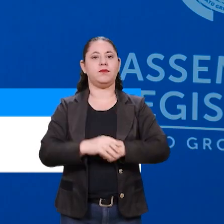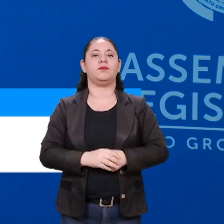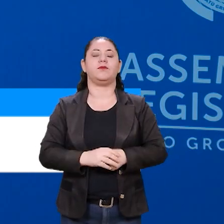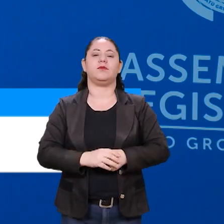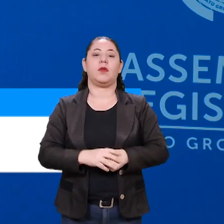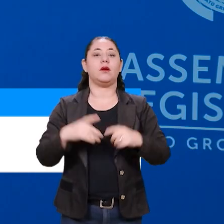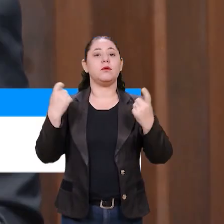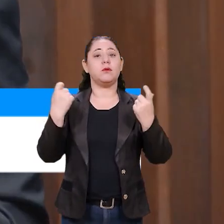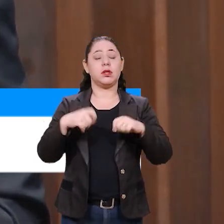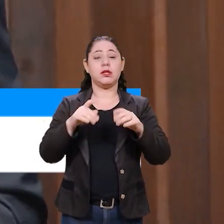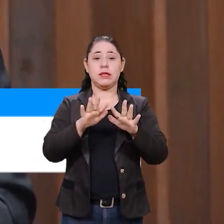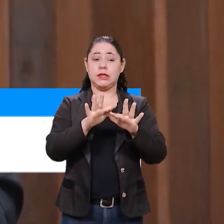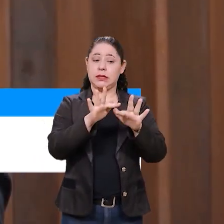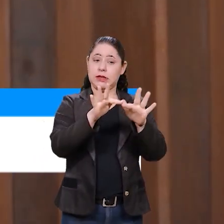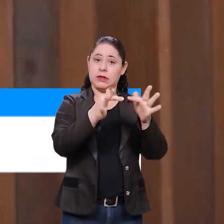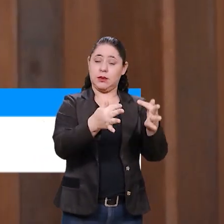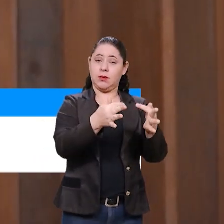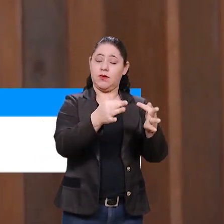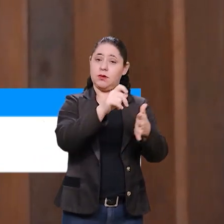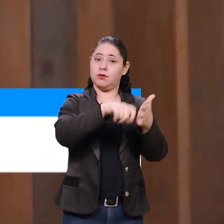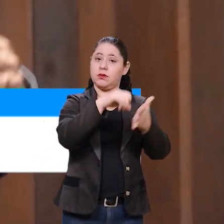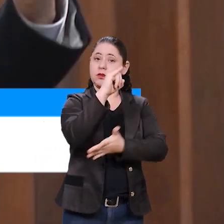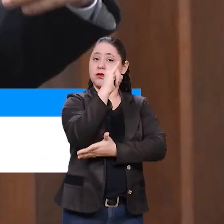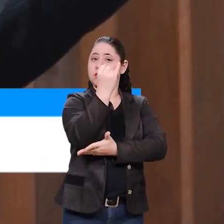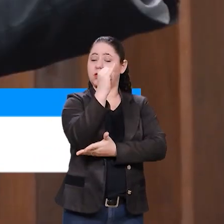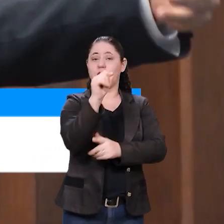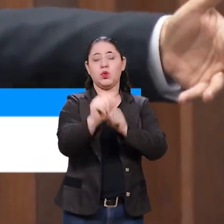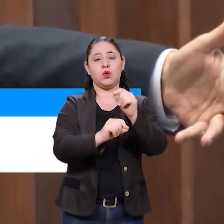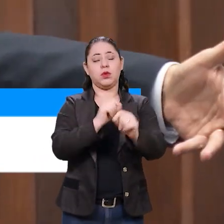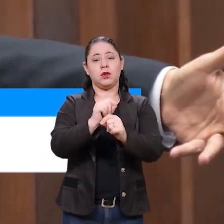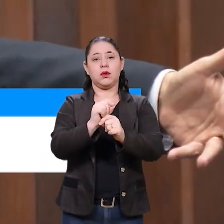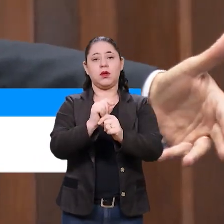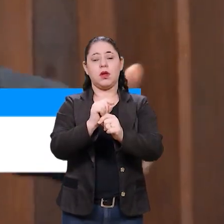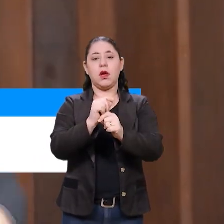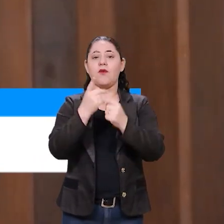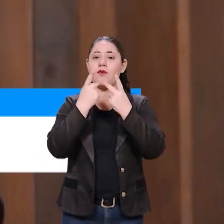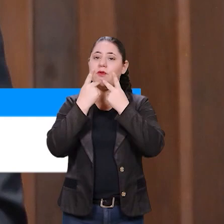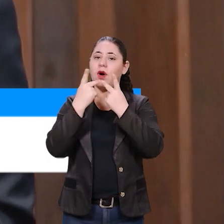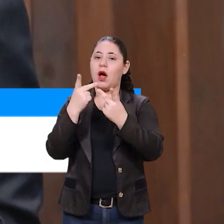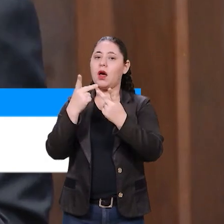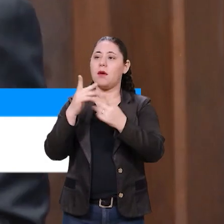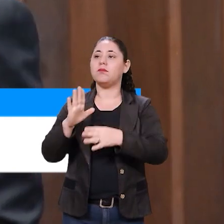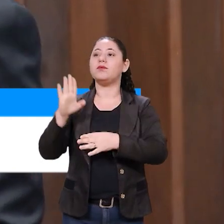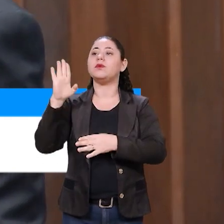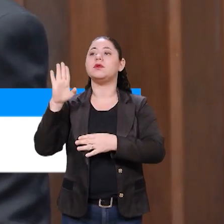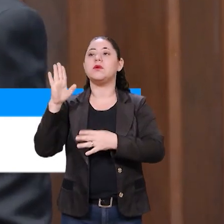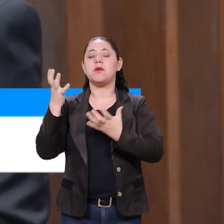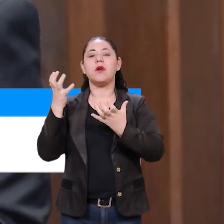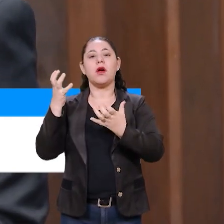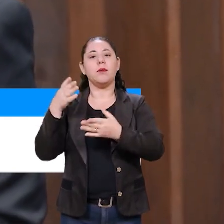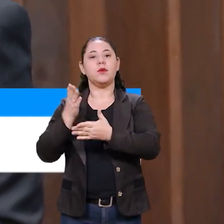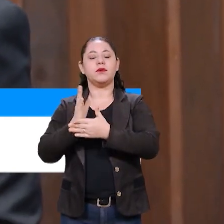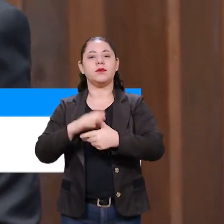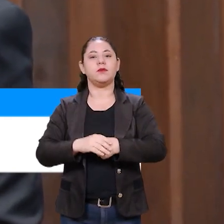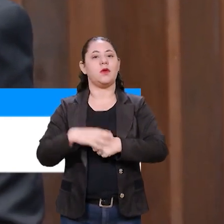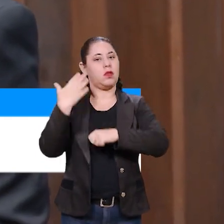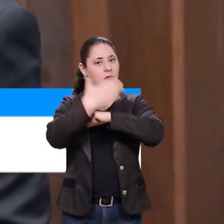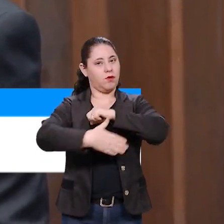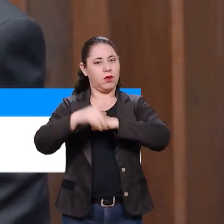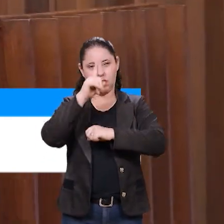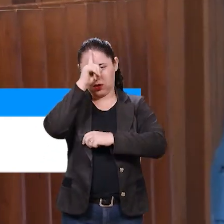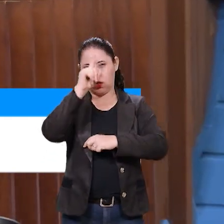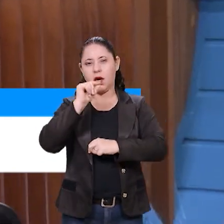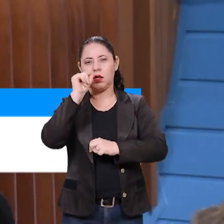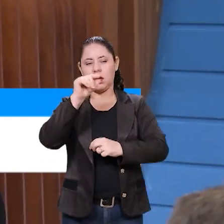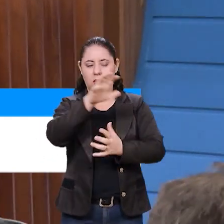e a gente não pode deixar. A necessidade de simplificação tributária, por sua vez, é o maior argumento dos favoráveis à sua